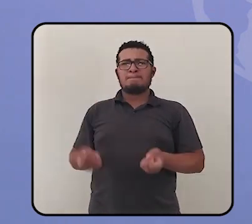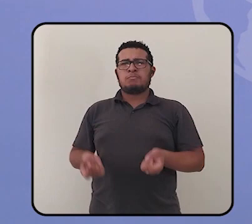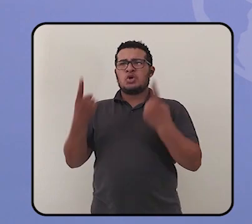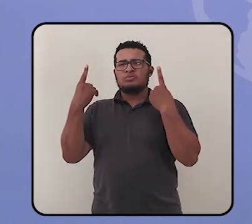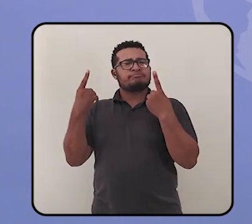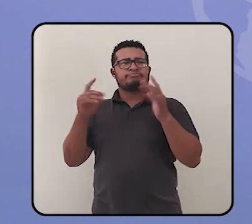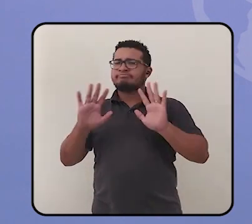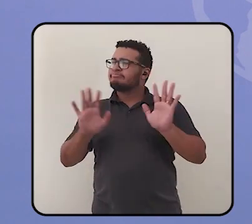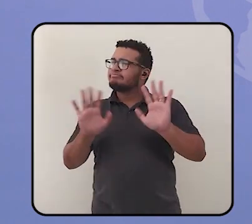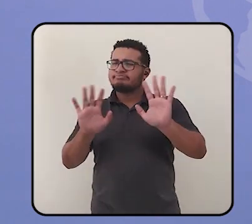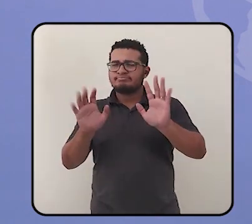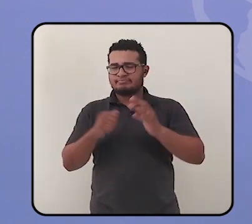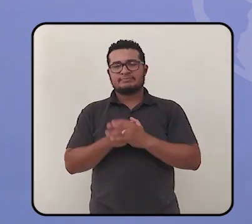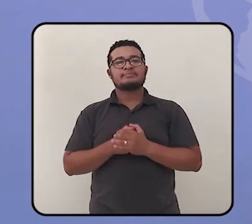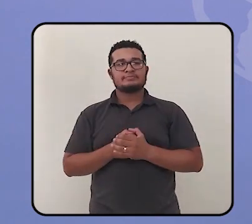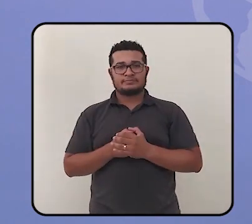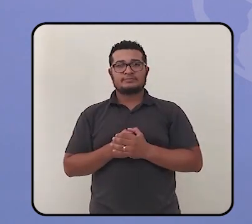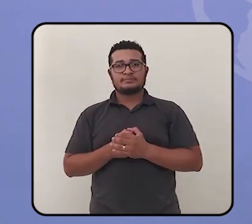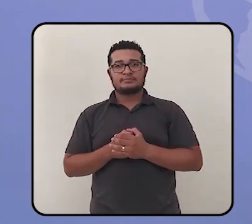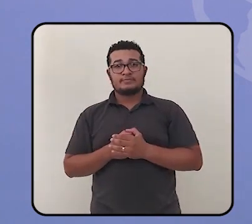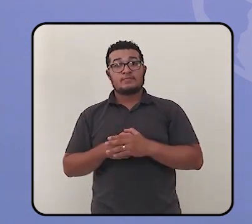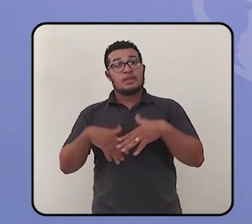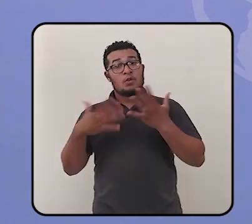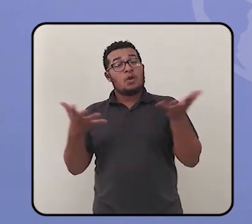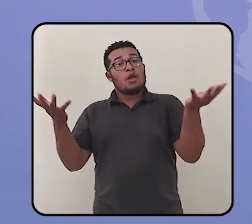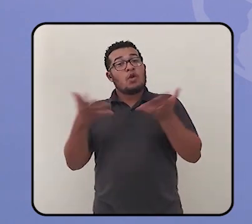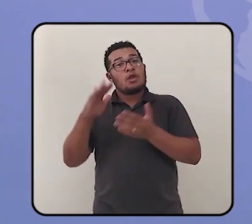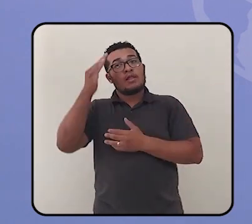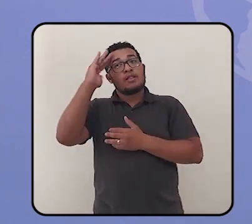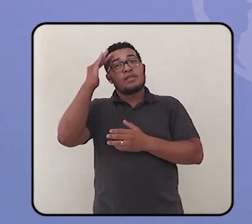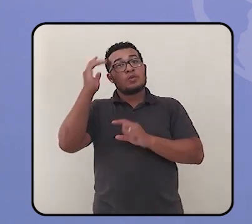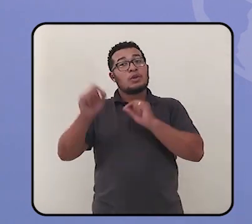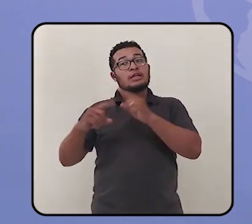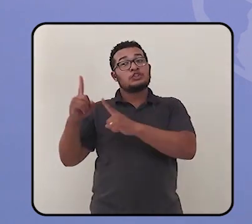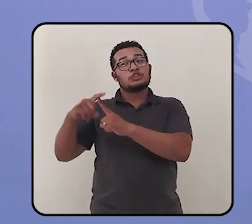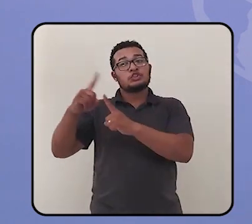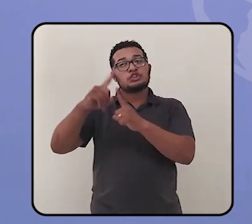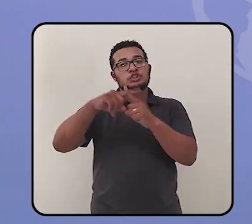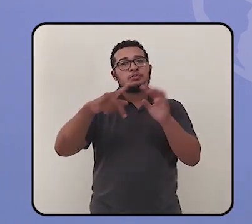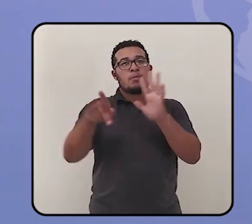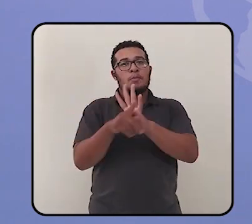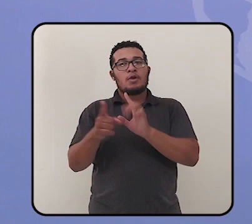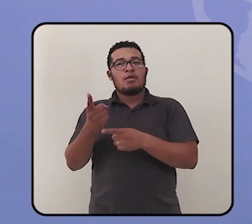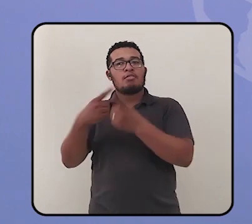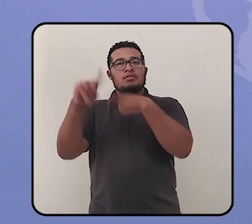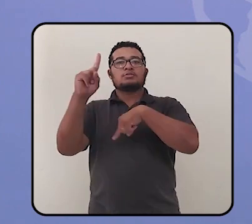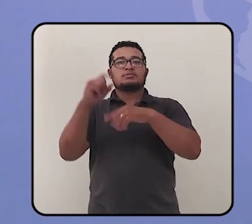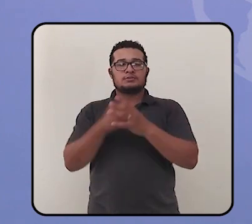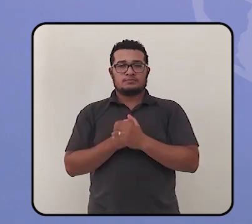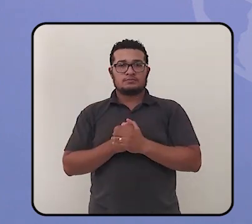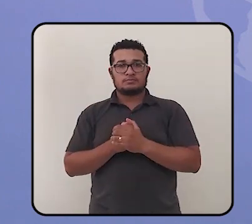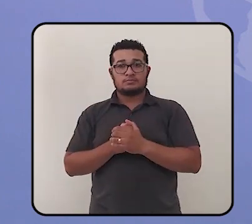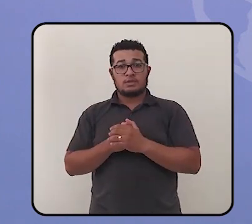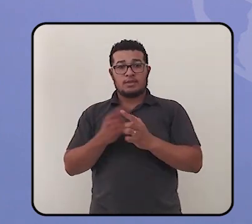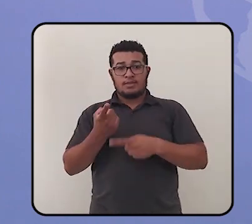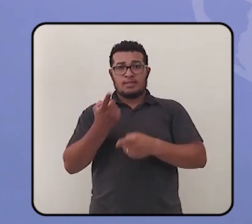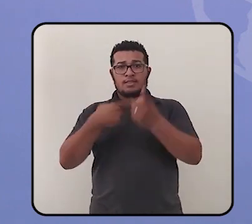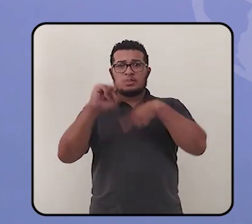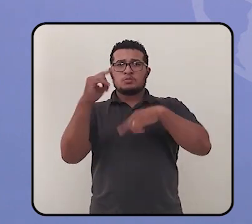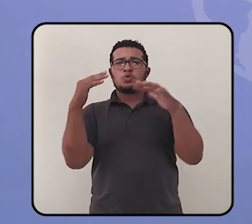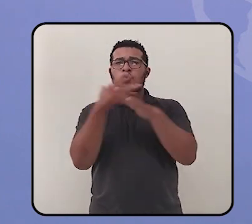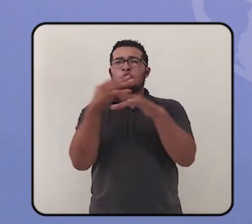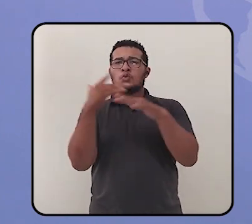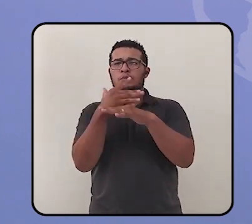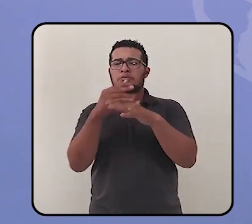medieval bem vamos agora entender os tipos de renascimento renascimento urbano